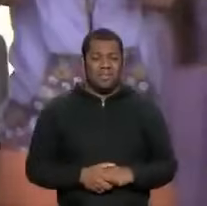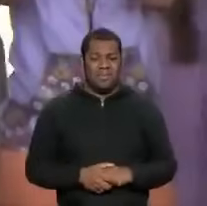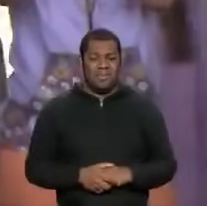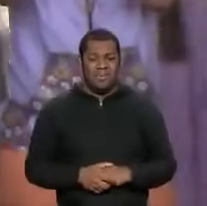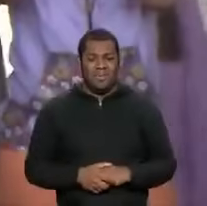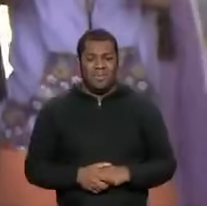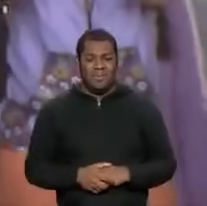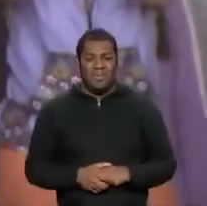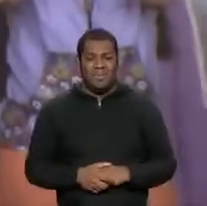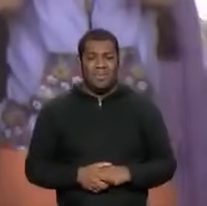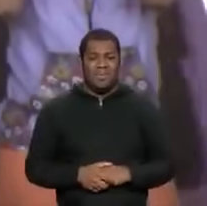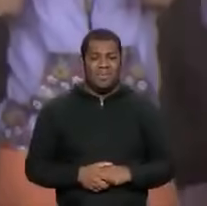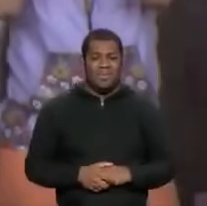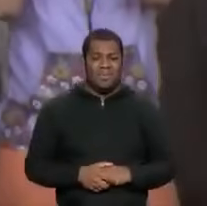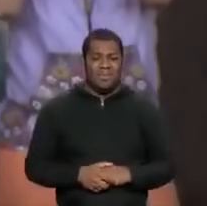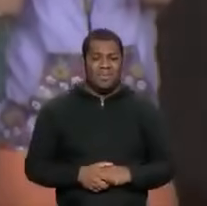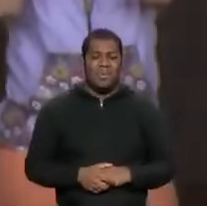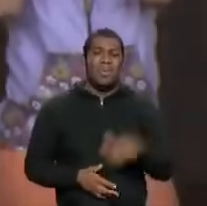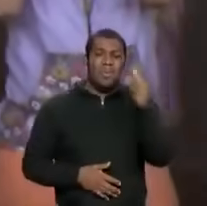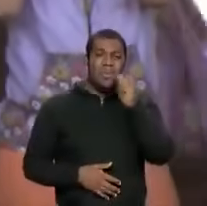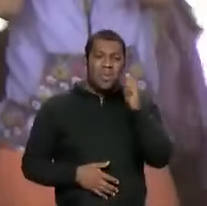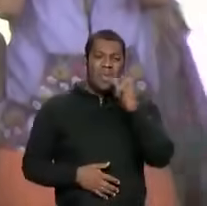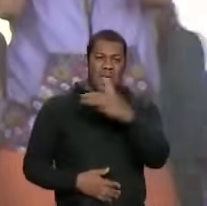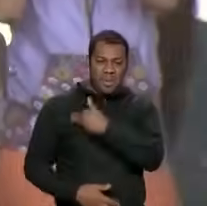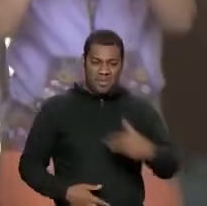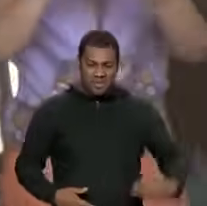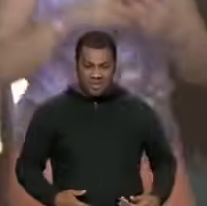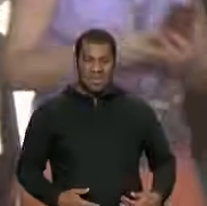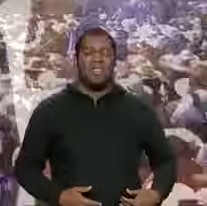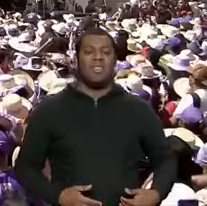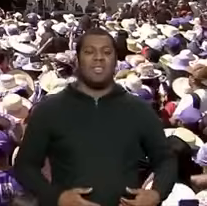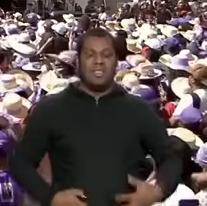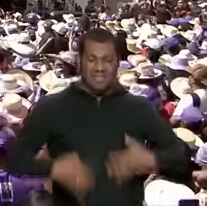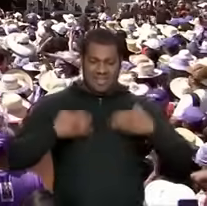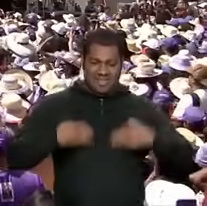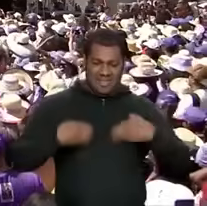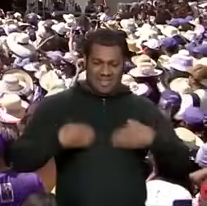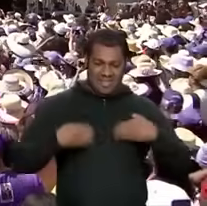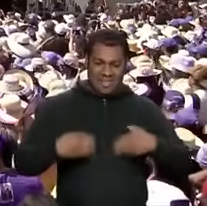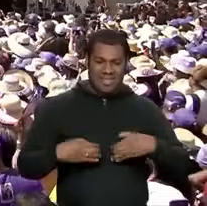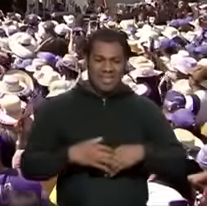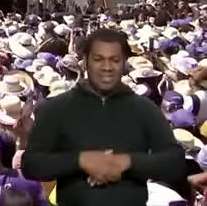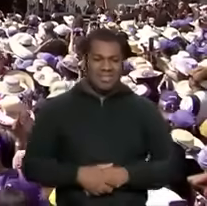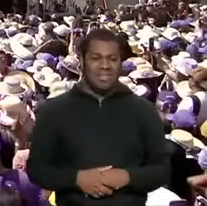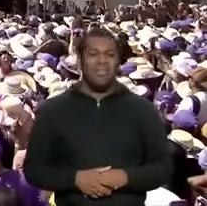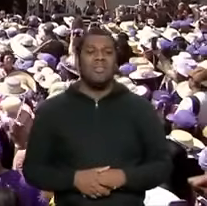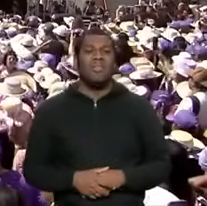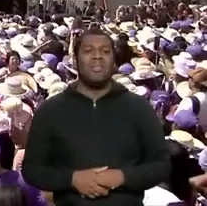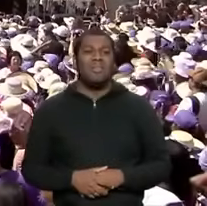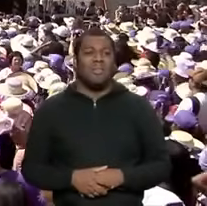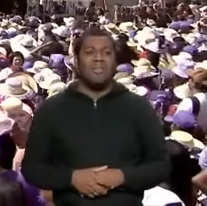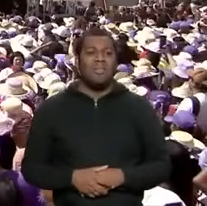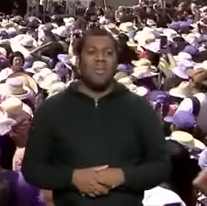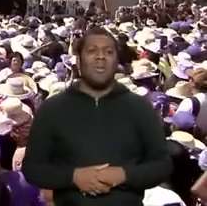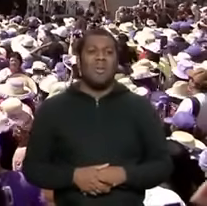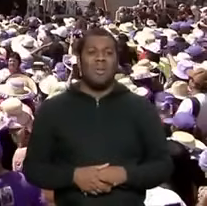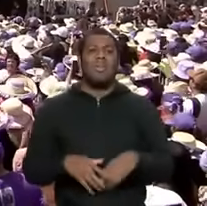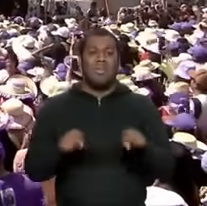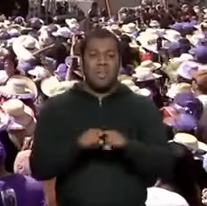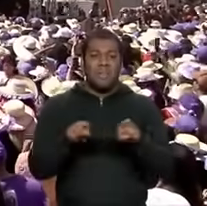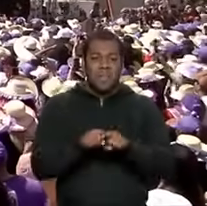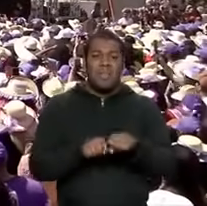o nosso a nossa ministra das mulheres Cida em seu nome Cida as demais